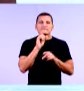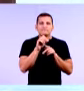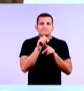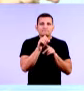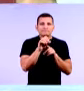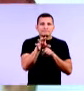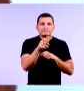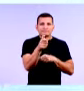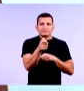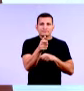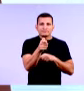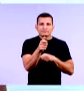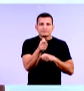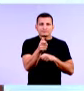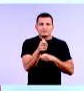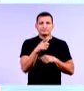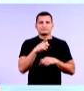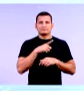E também é